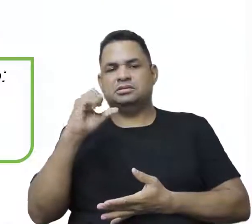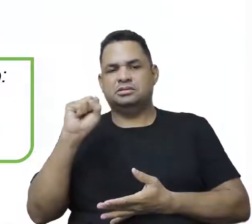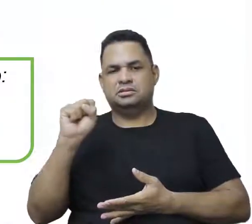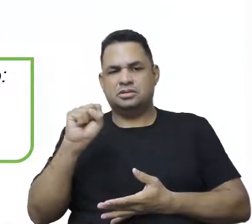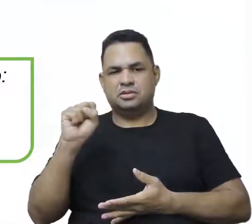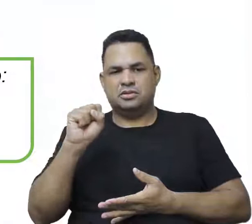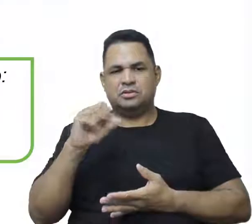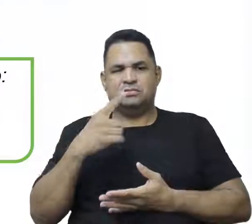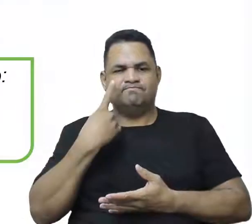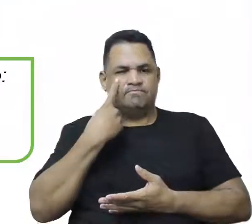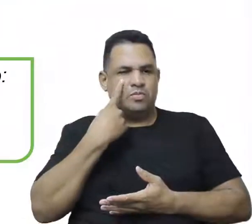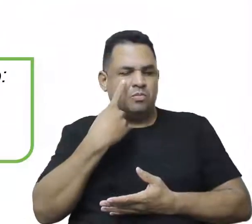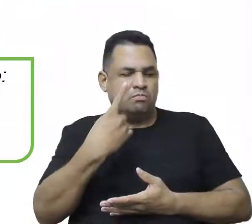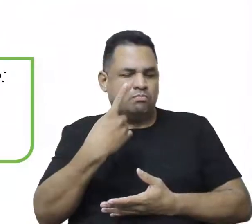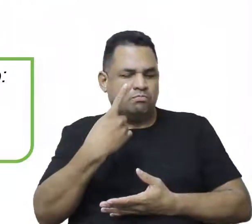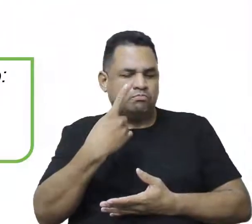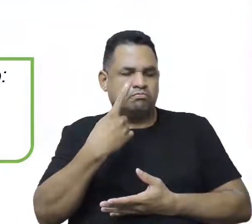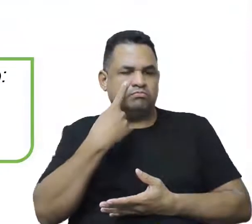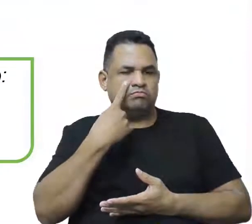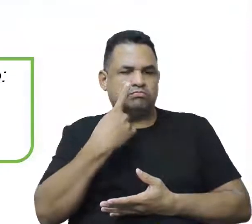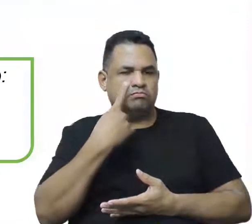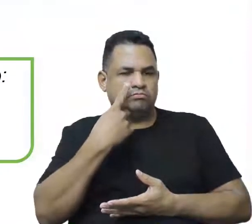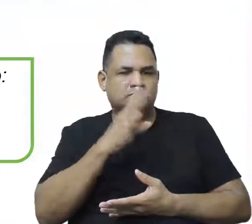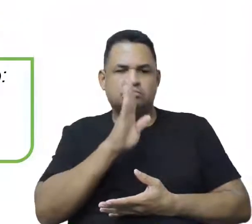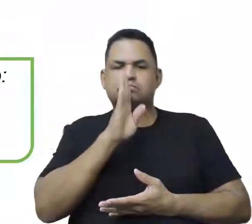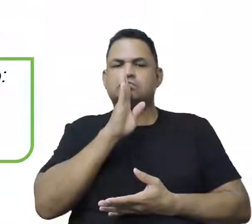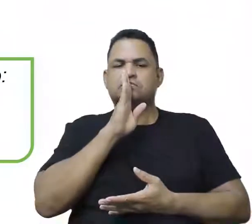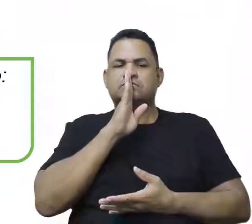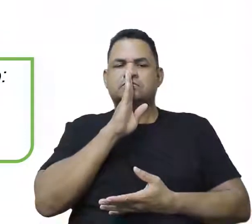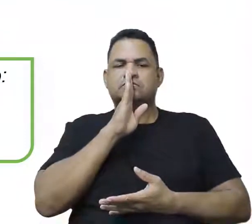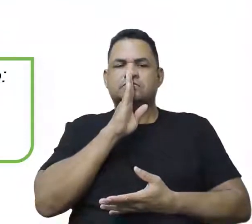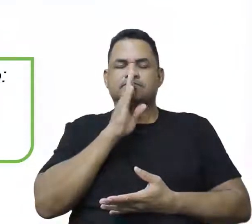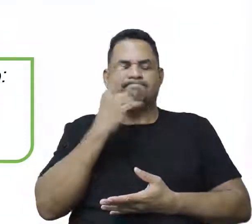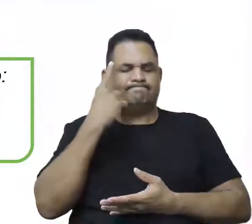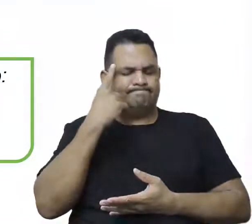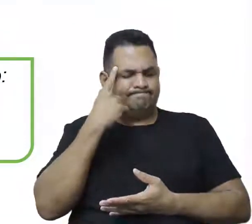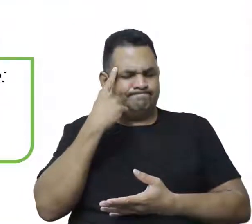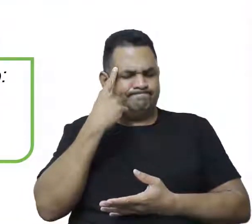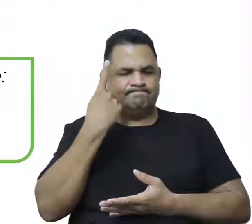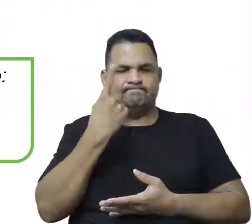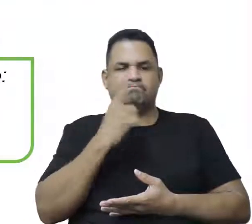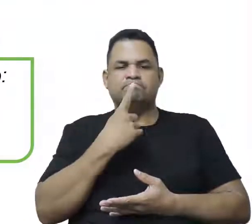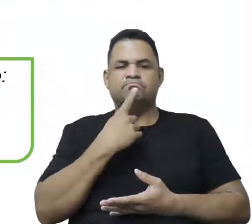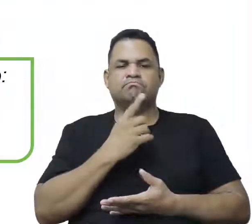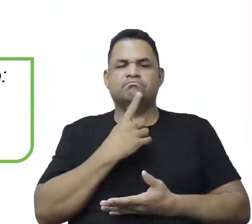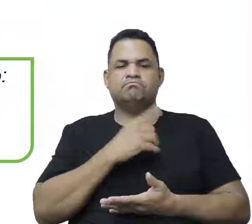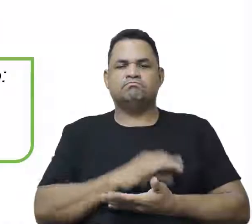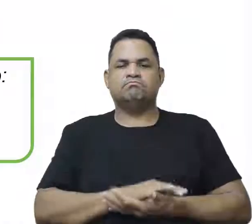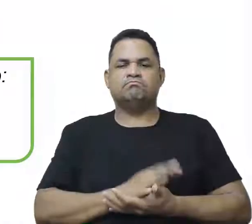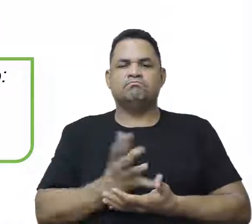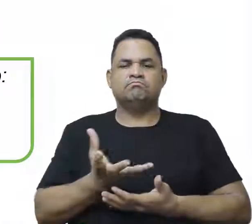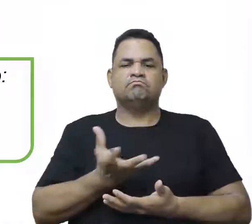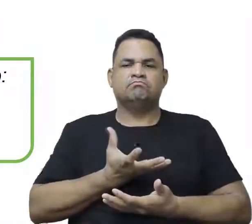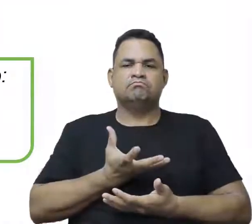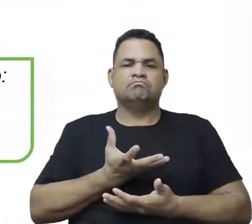né? Com o olhar fixamente no silêncio, parece que está meio vago, querendo